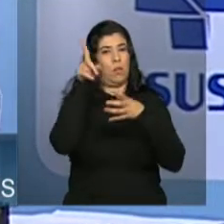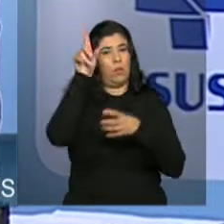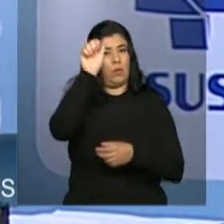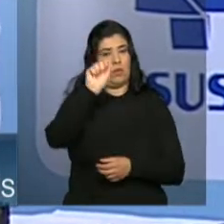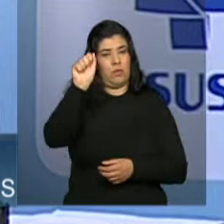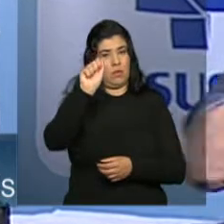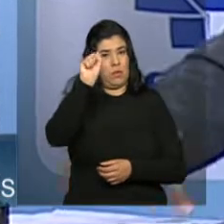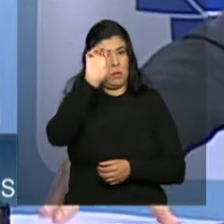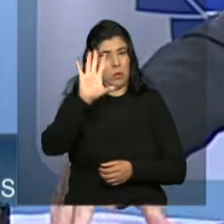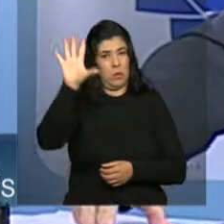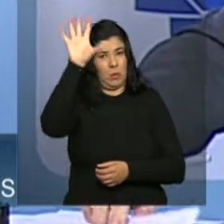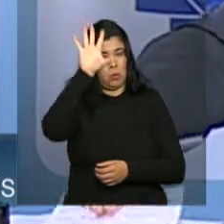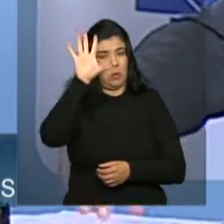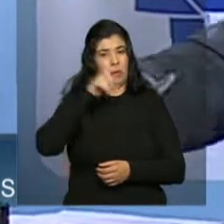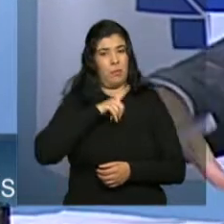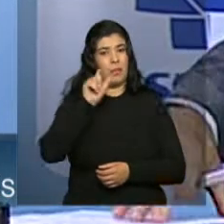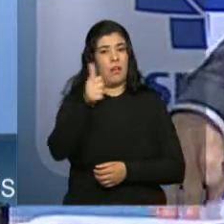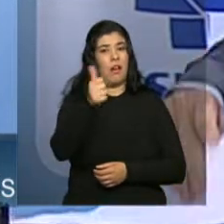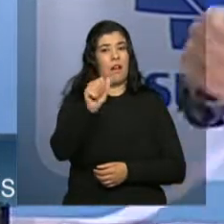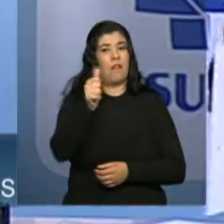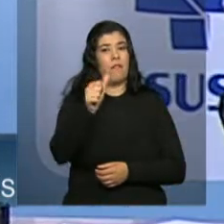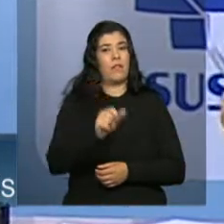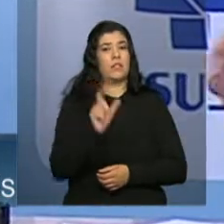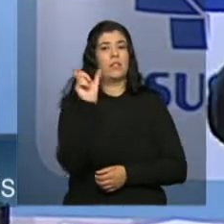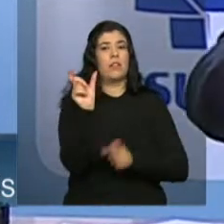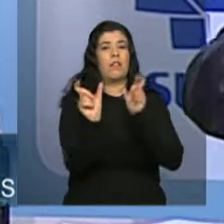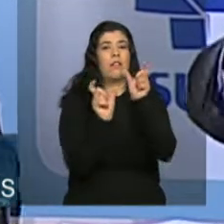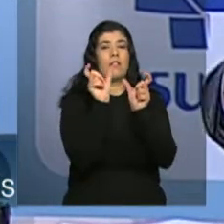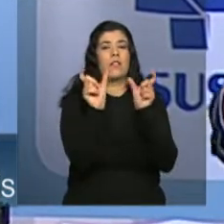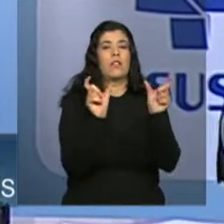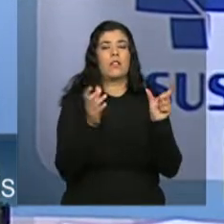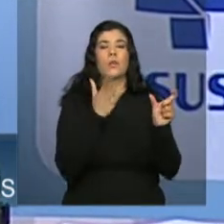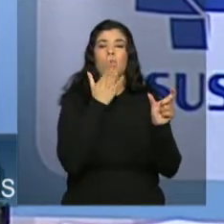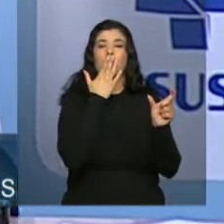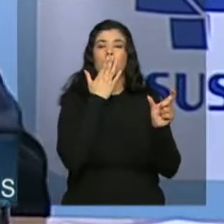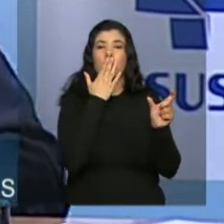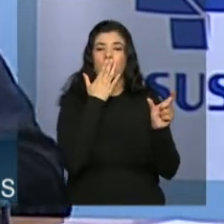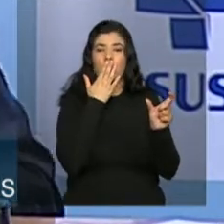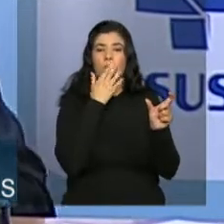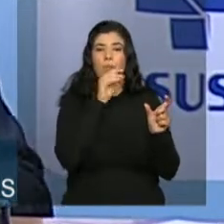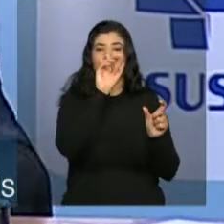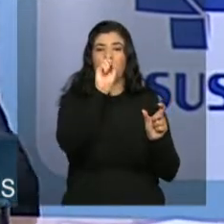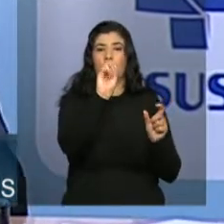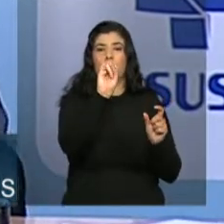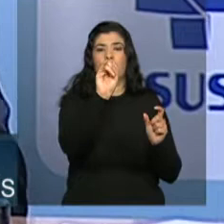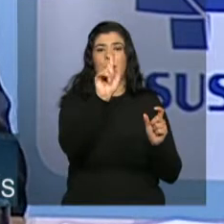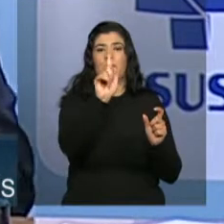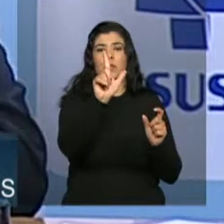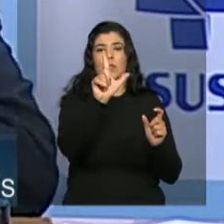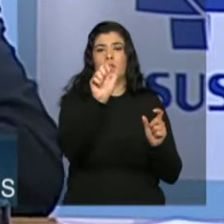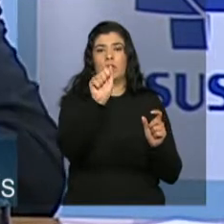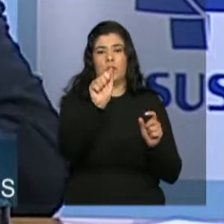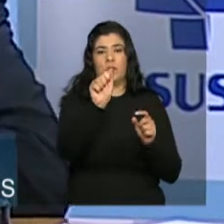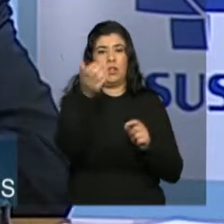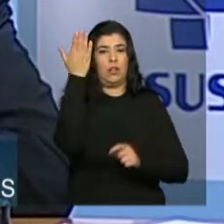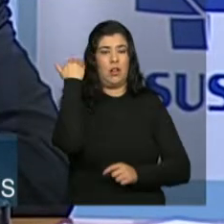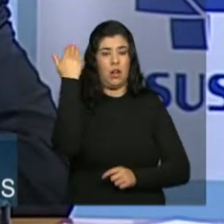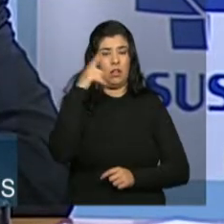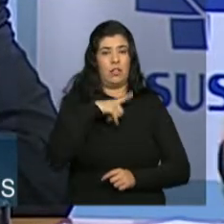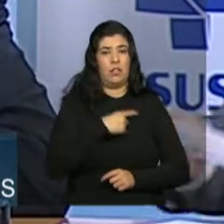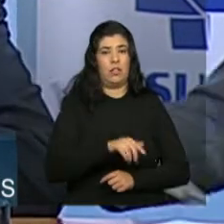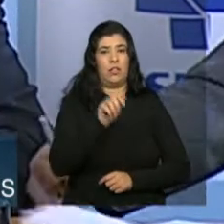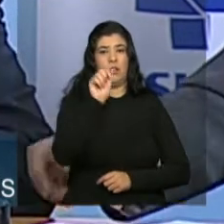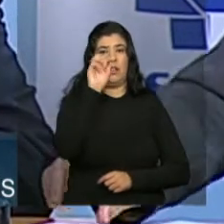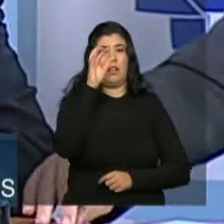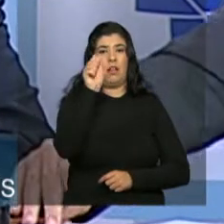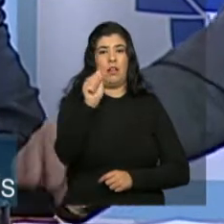Faz esse trabalho de classificação e cada família dessa classificação recebe é uma fila a gente utilizava a at3e